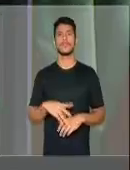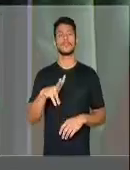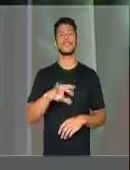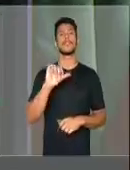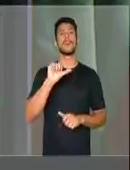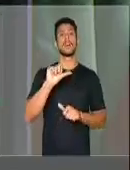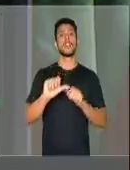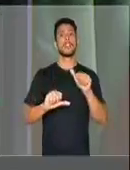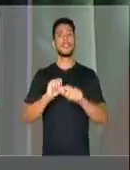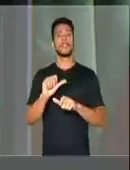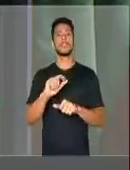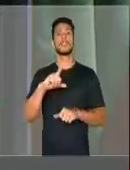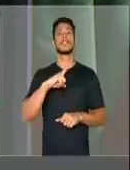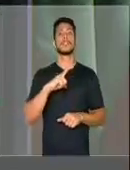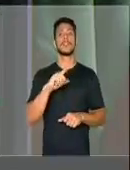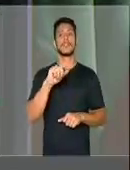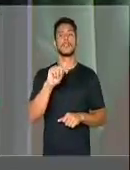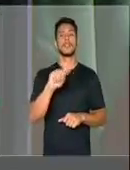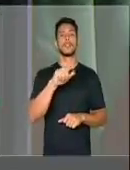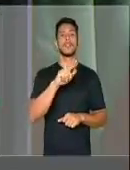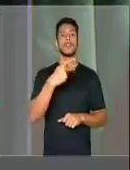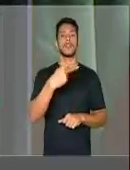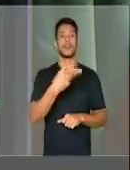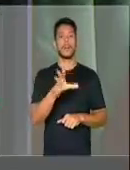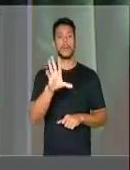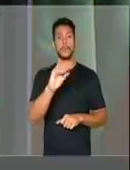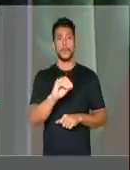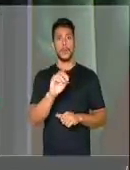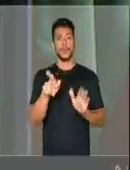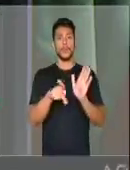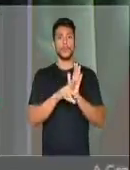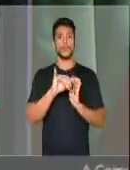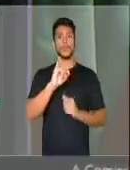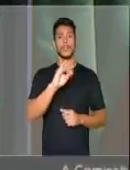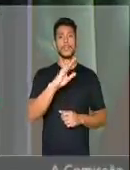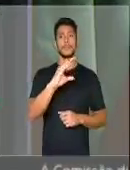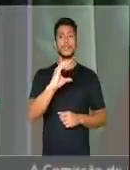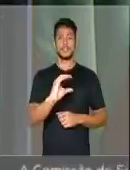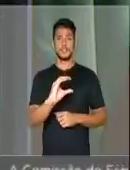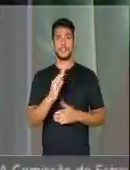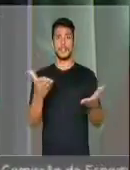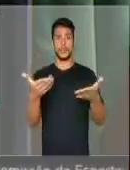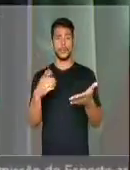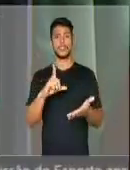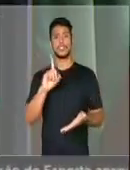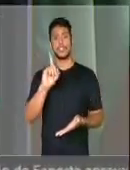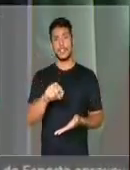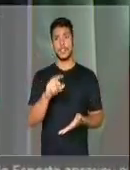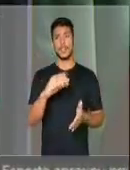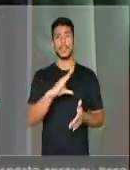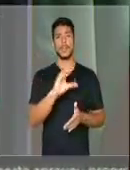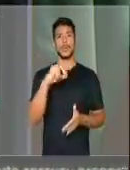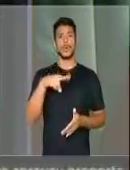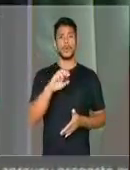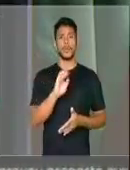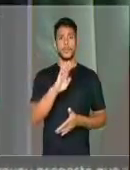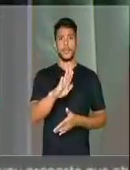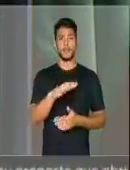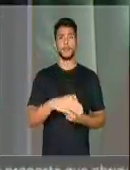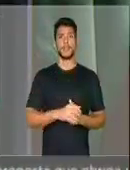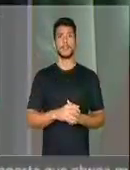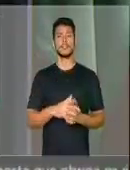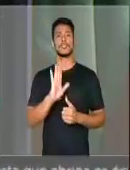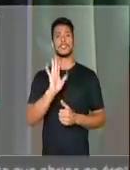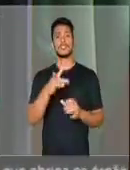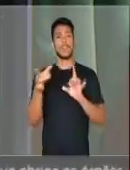ser mudada, galpão do IBC, do antigo IBC, hoje pertencente à Conab, na entrada da cidade,